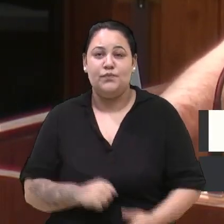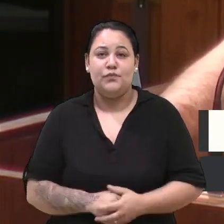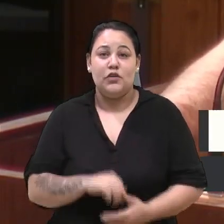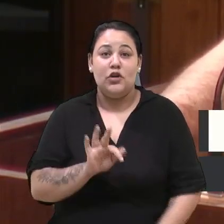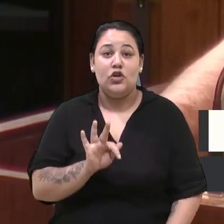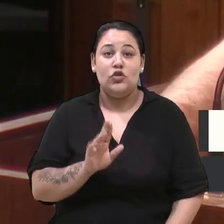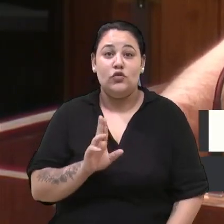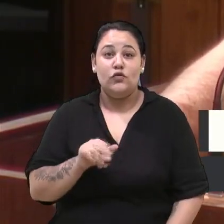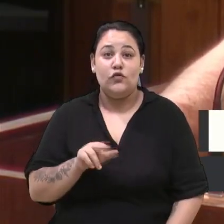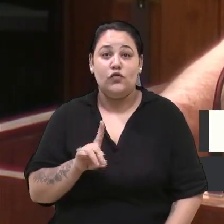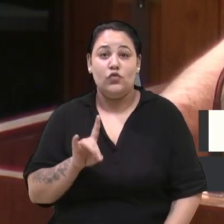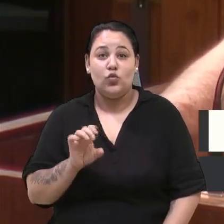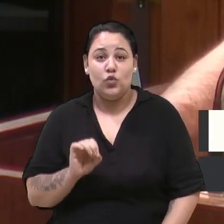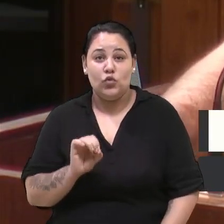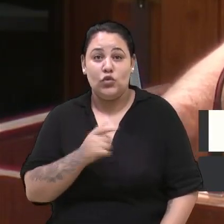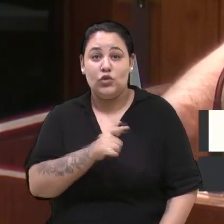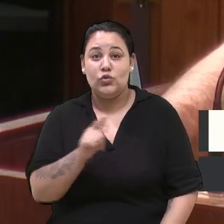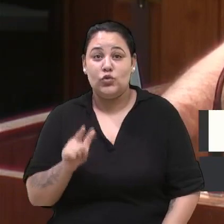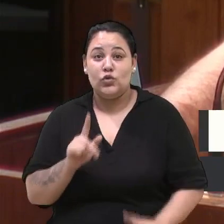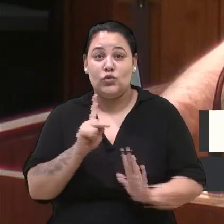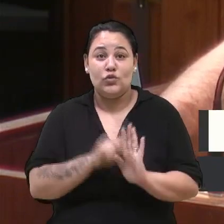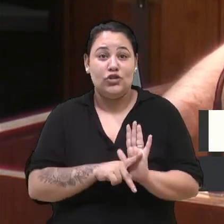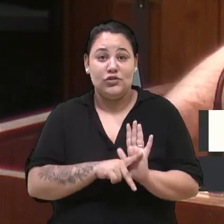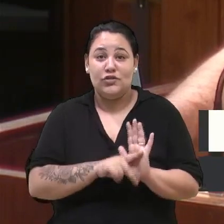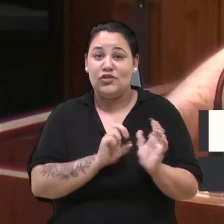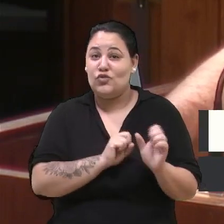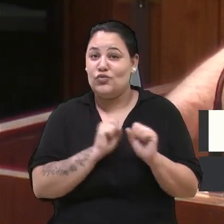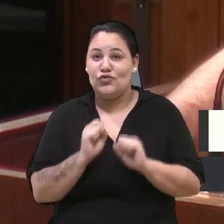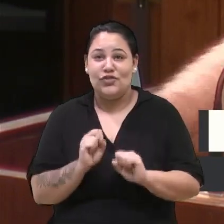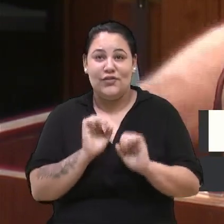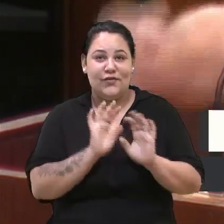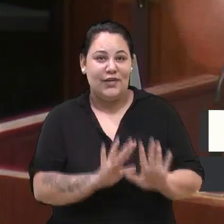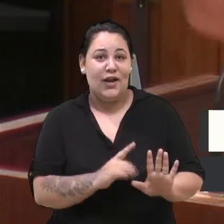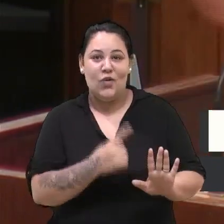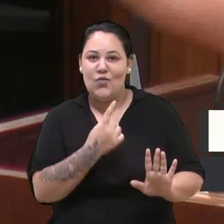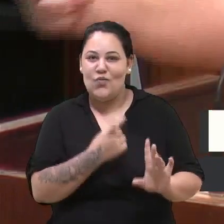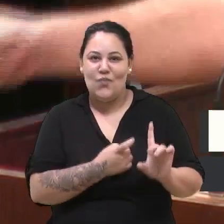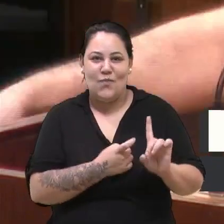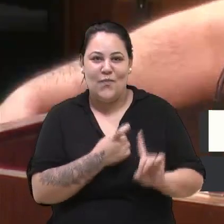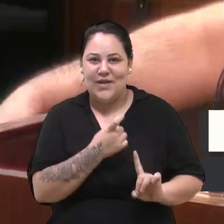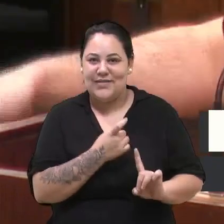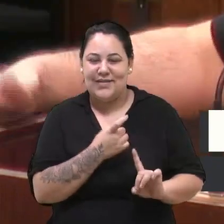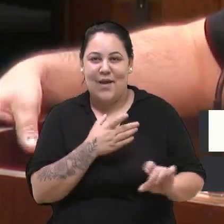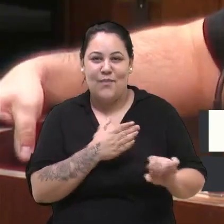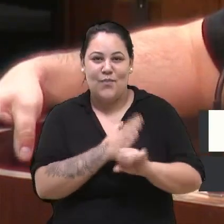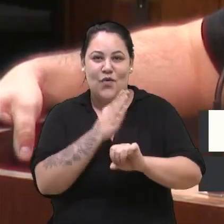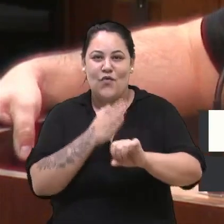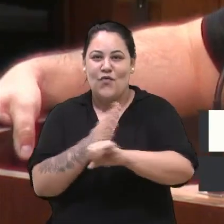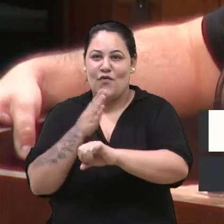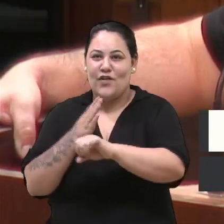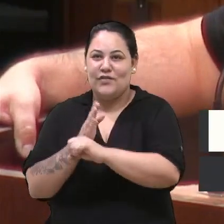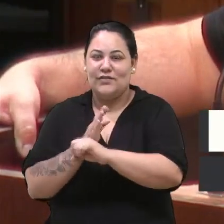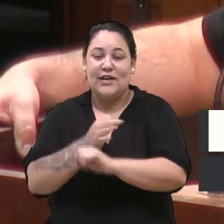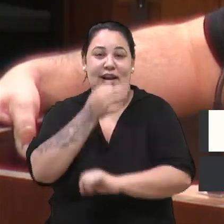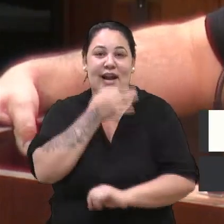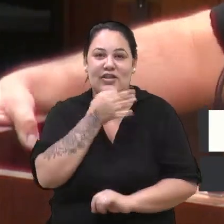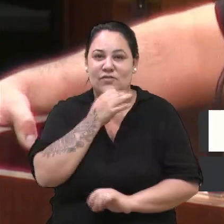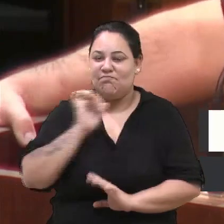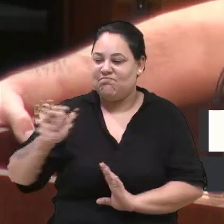projetos, a gente poderia ficar um mês aprovando aqui Caxias do Sul, sendo referência em projetos